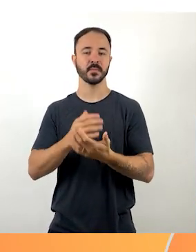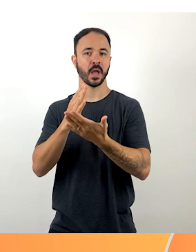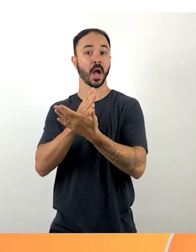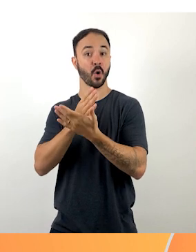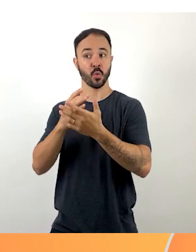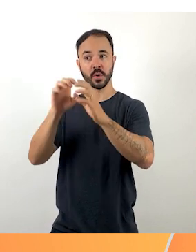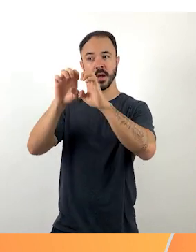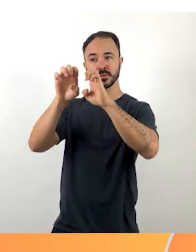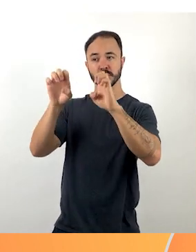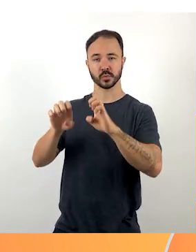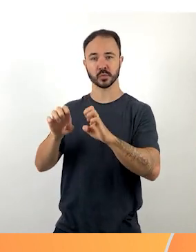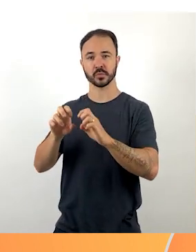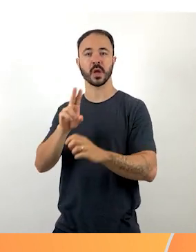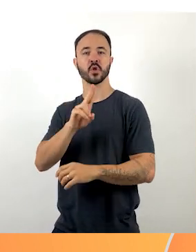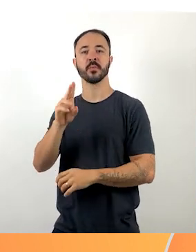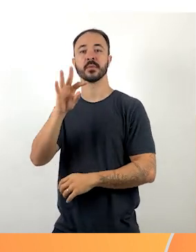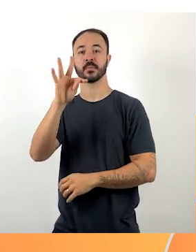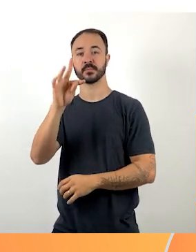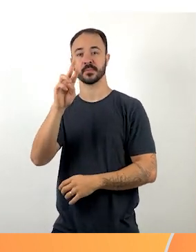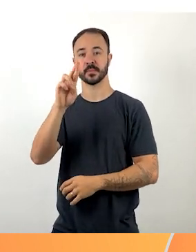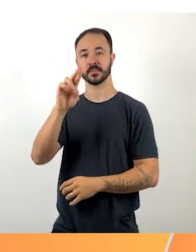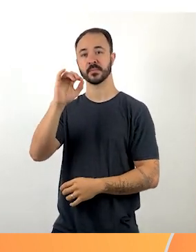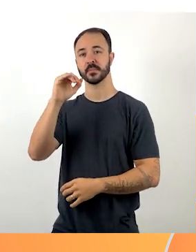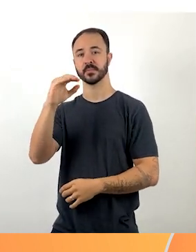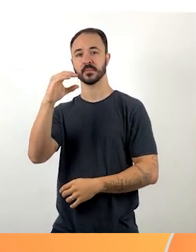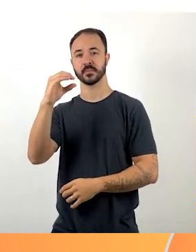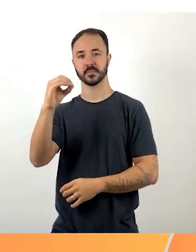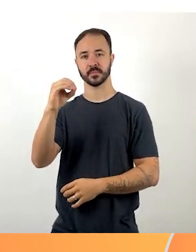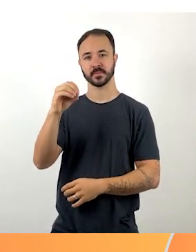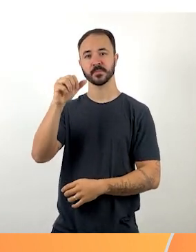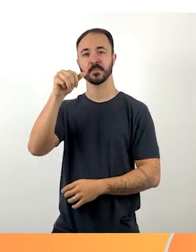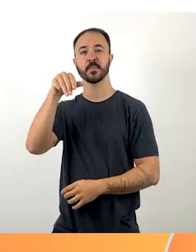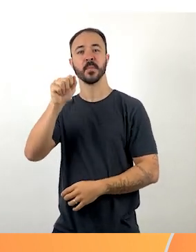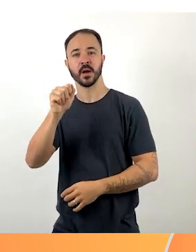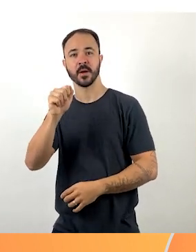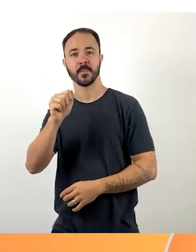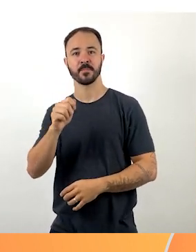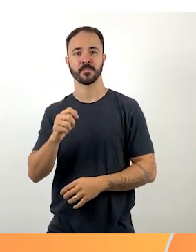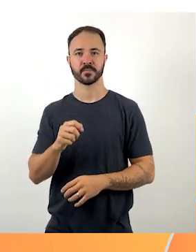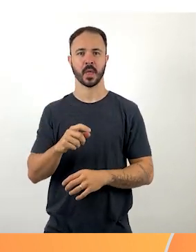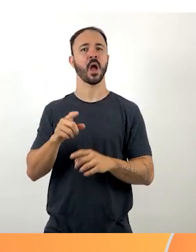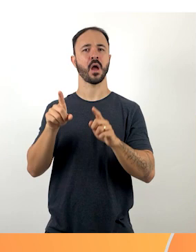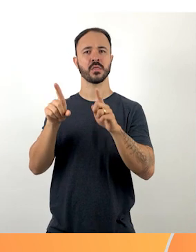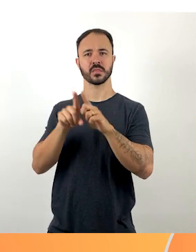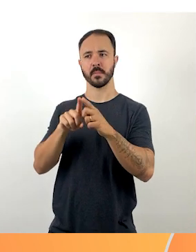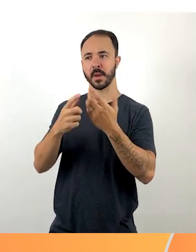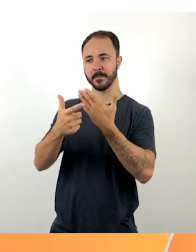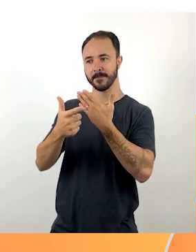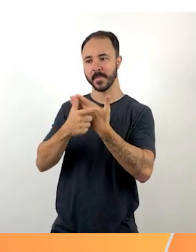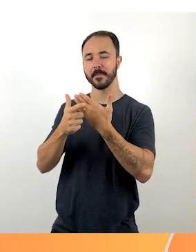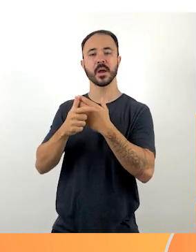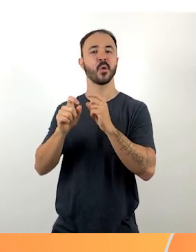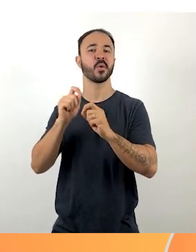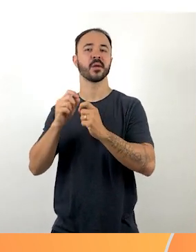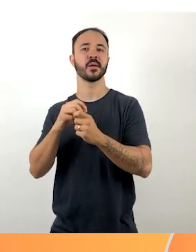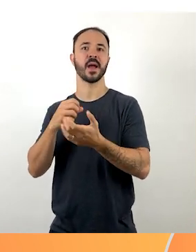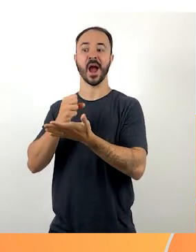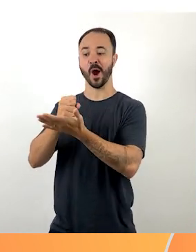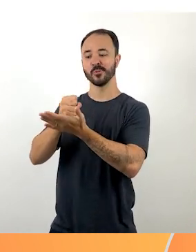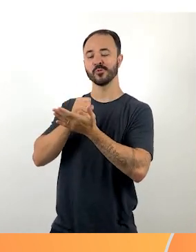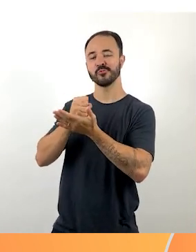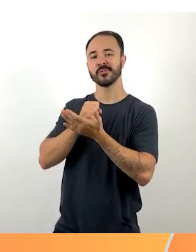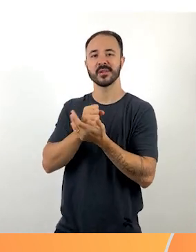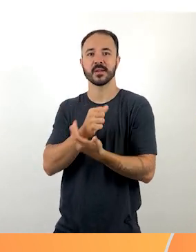na planta são chamadas de tricomas. O tricoma é uma projeção da epiderme. Ele tem várias funções. Ele pode